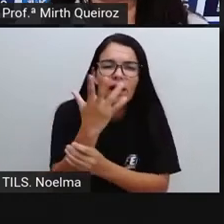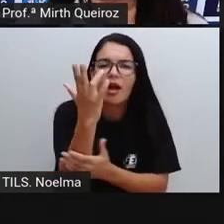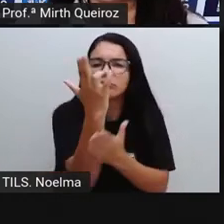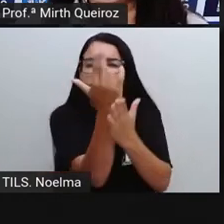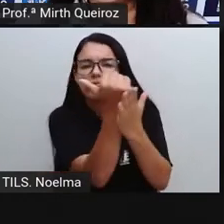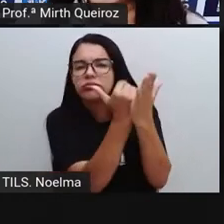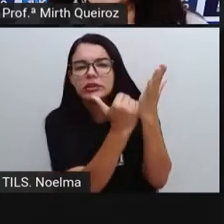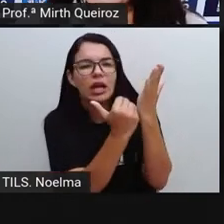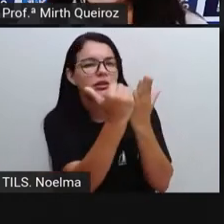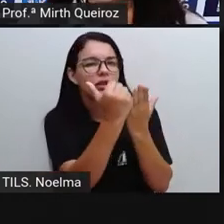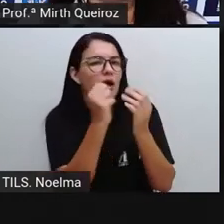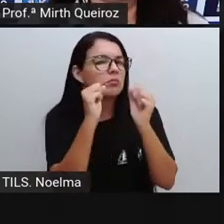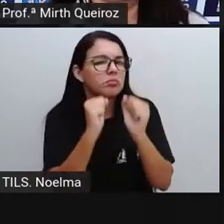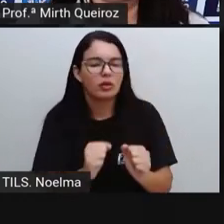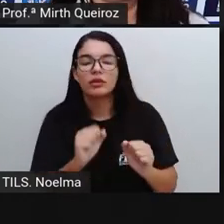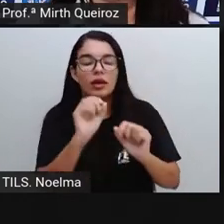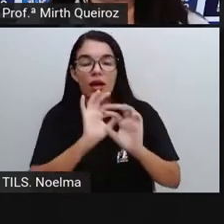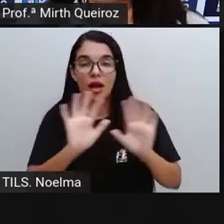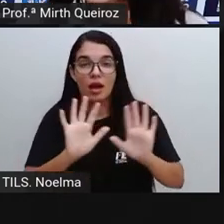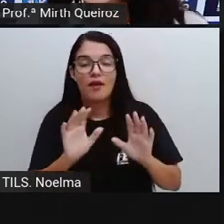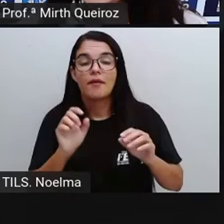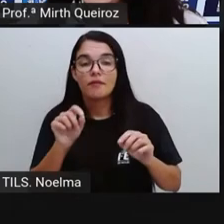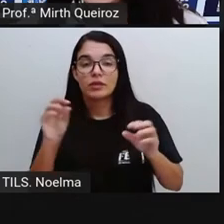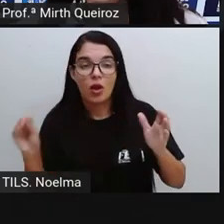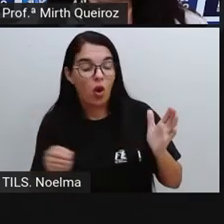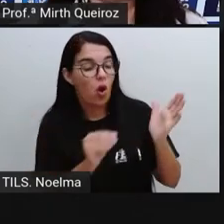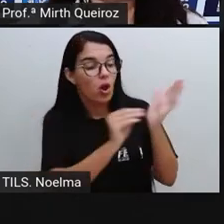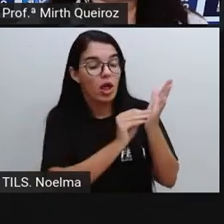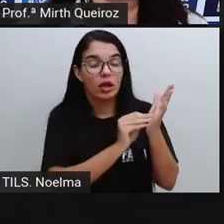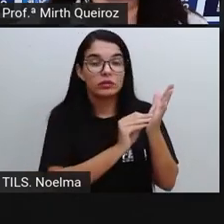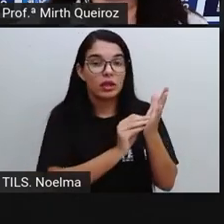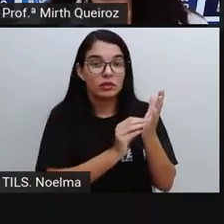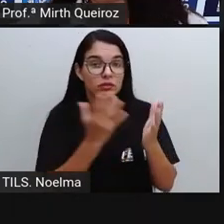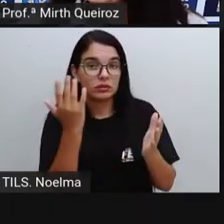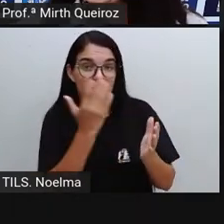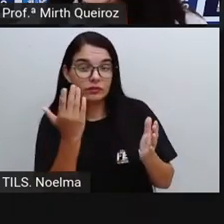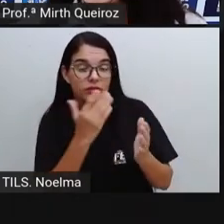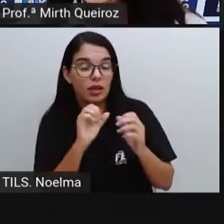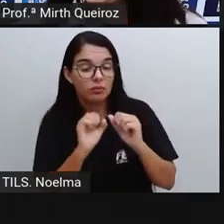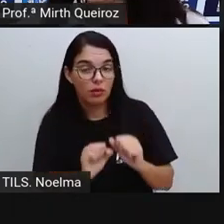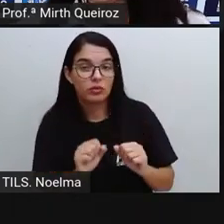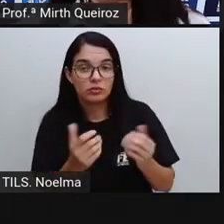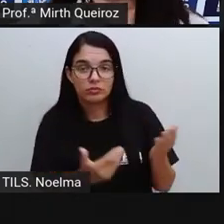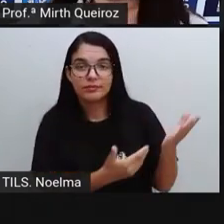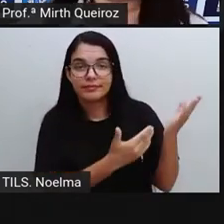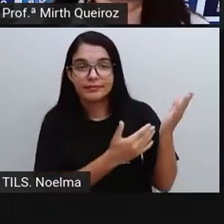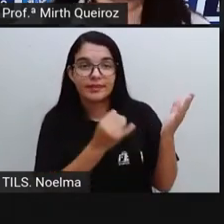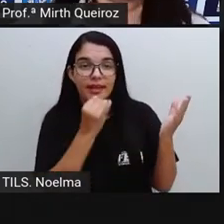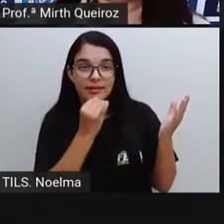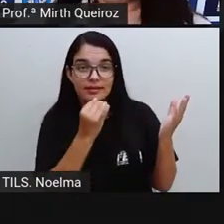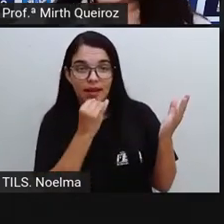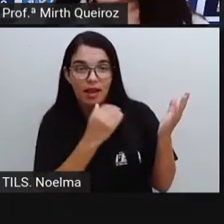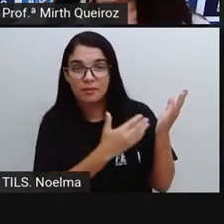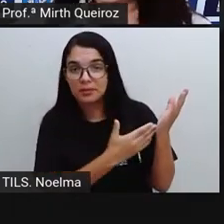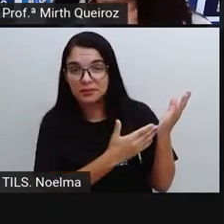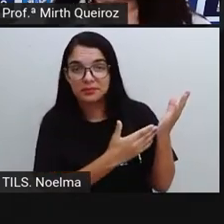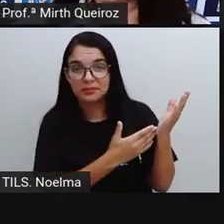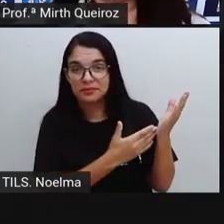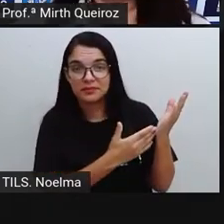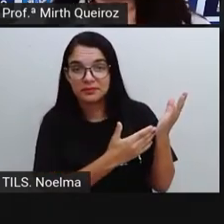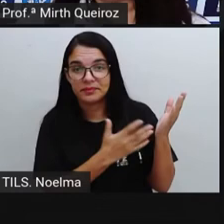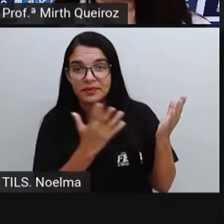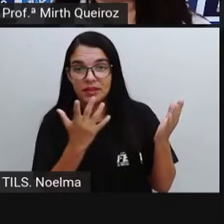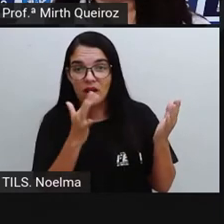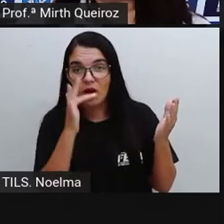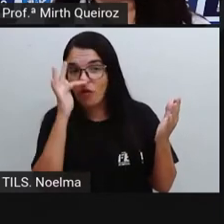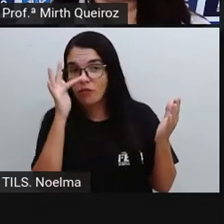uma criação abstrata ou forma geométrica simples, né? Vocês podem fazer uma criação abstrata ou